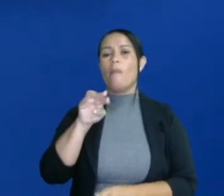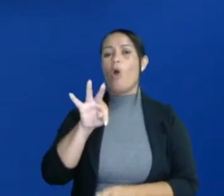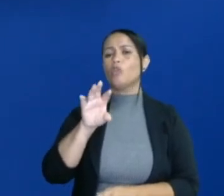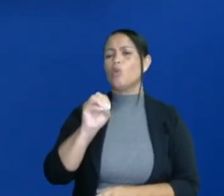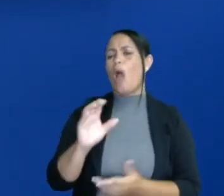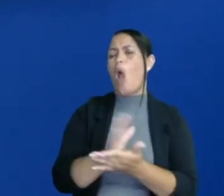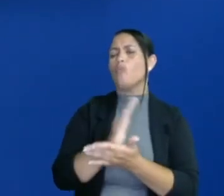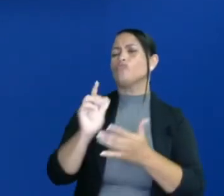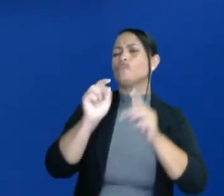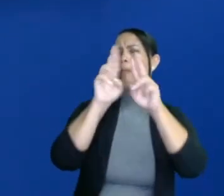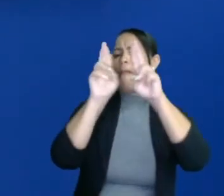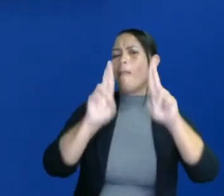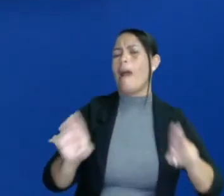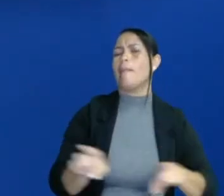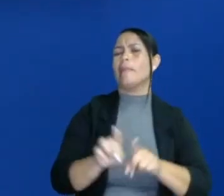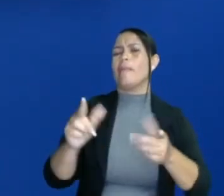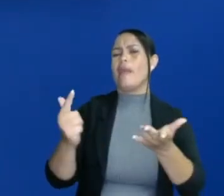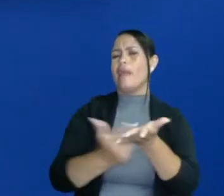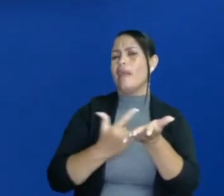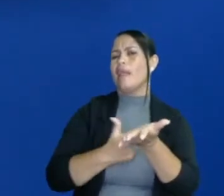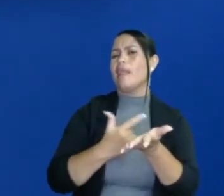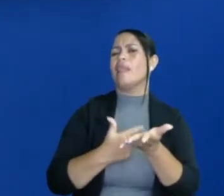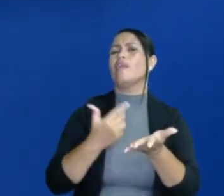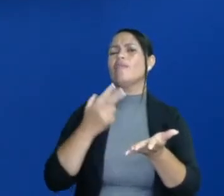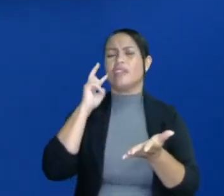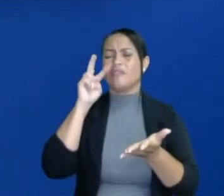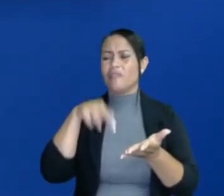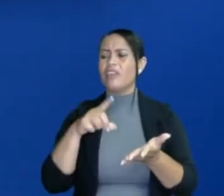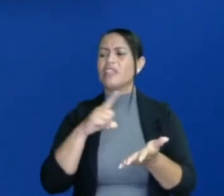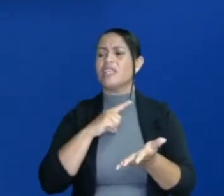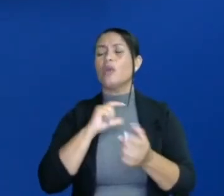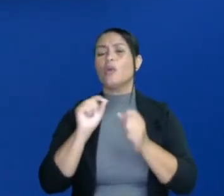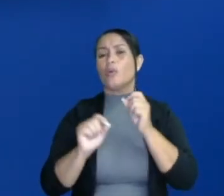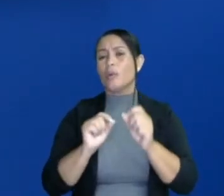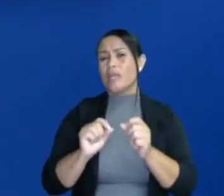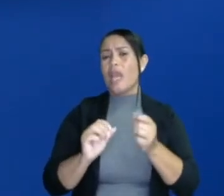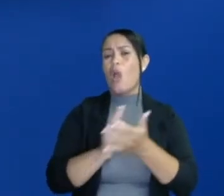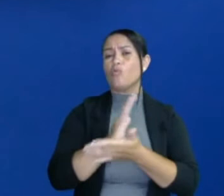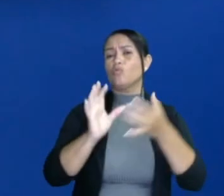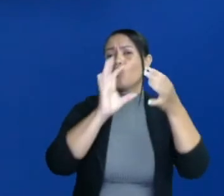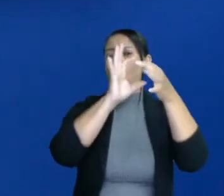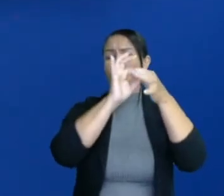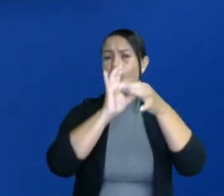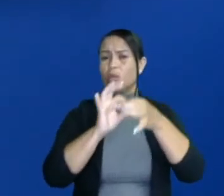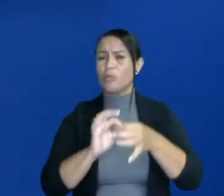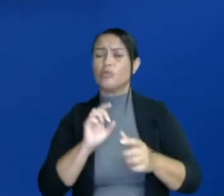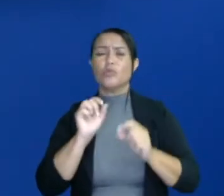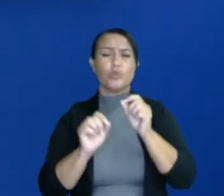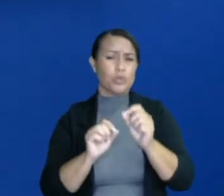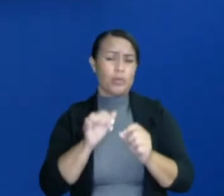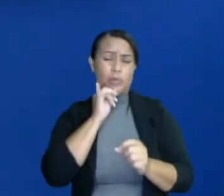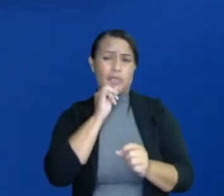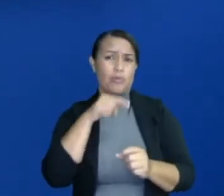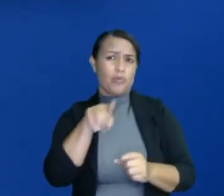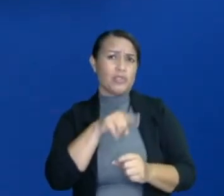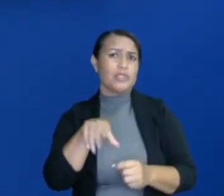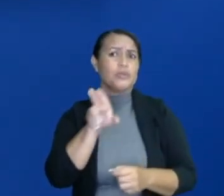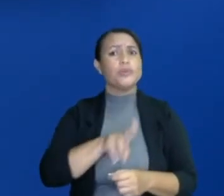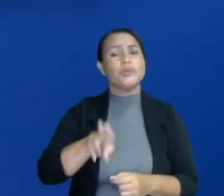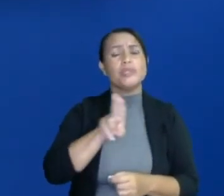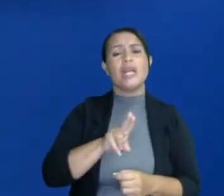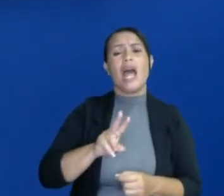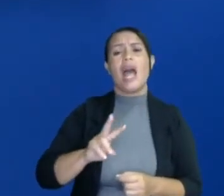nos livros, eles passam por um tratamento prévio com base no contexto do sensoriamento remoto, que seria basicamente você